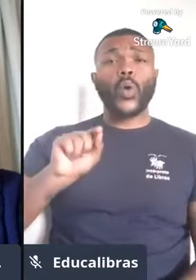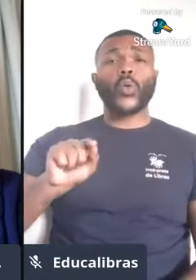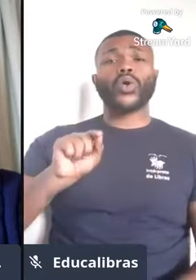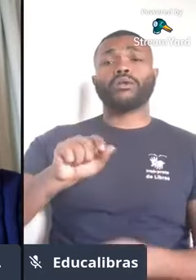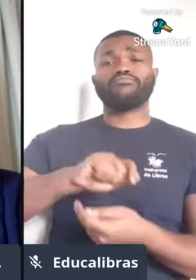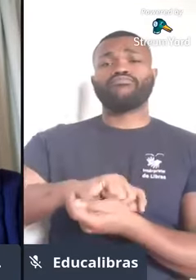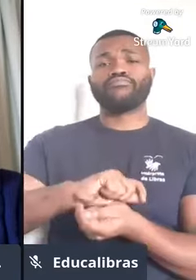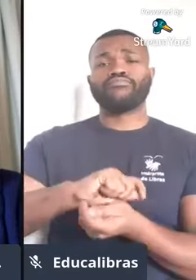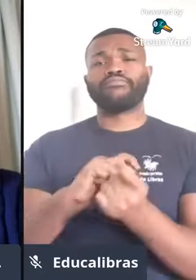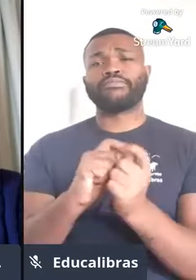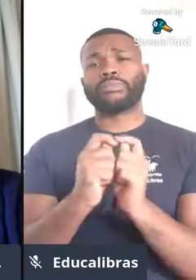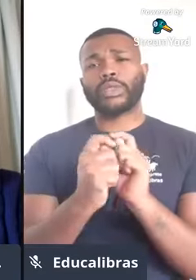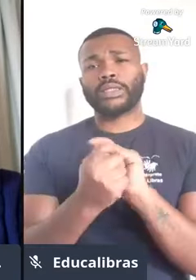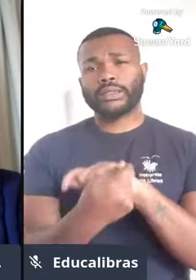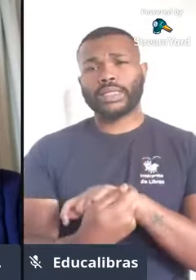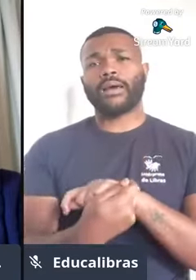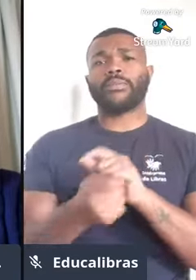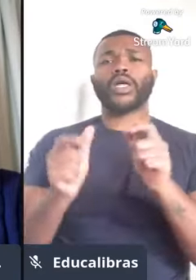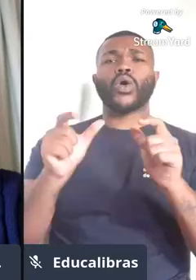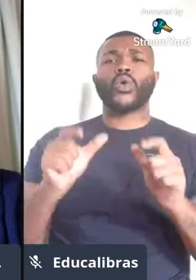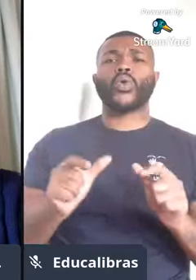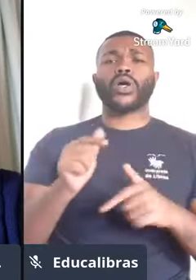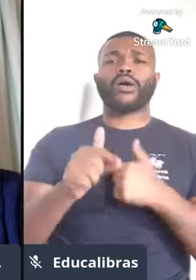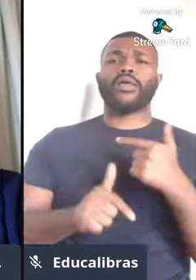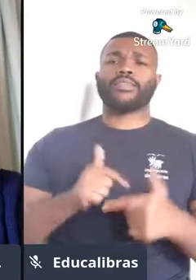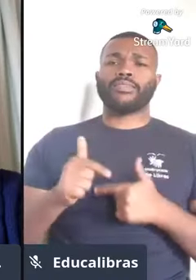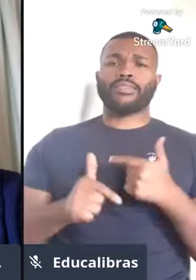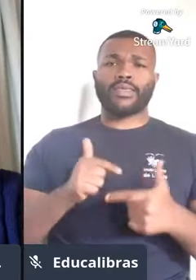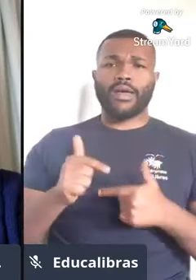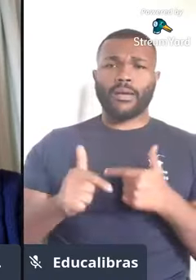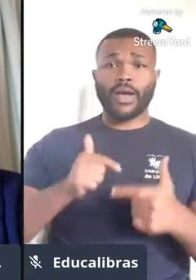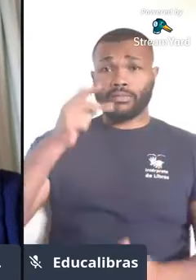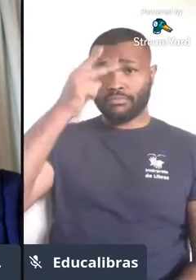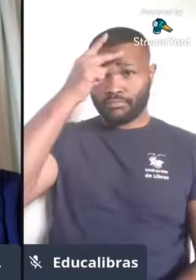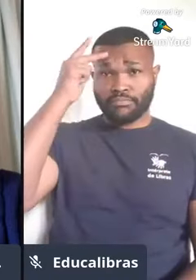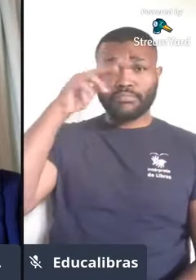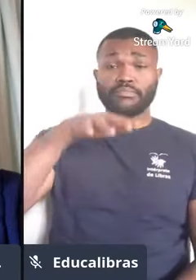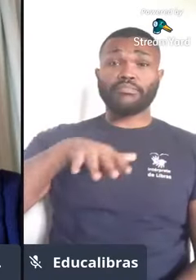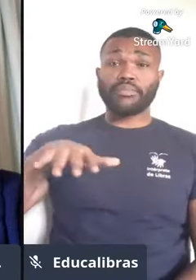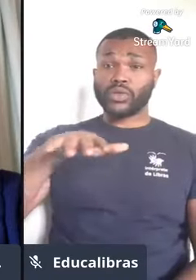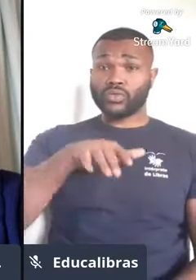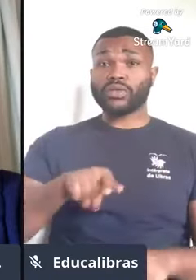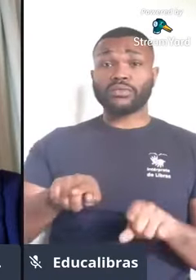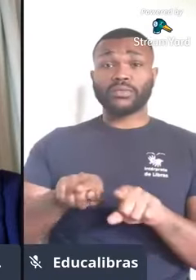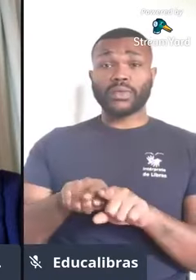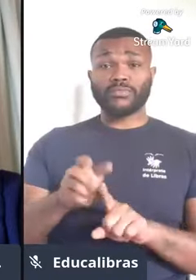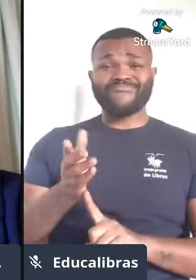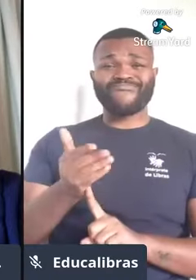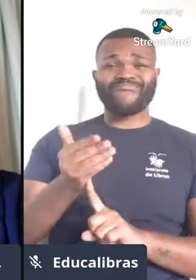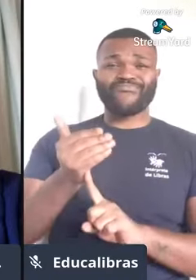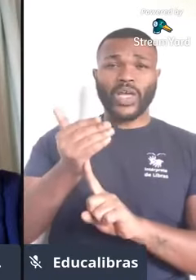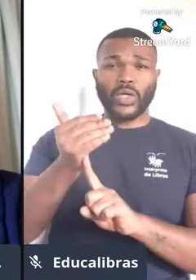do espaço de trabalho dessas pessoas e o fornecimento de tecnologia